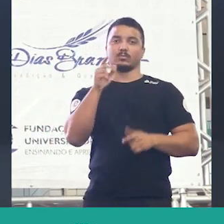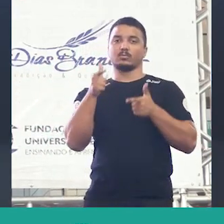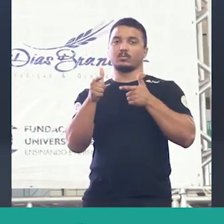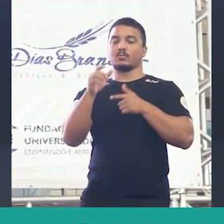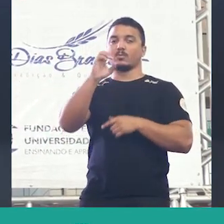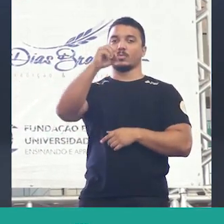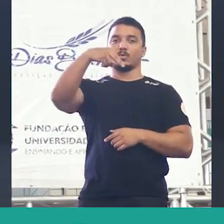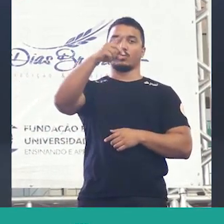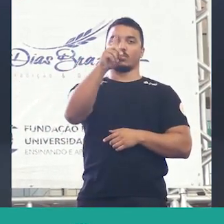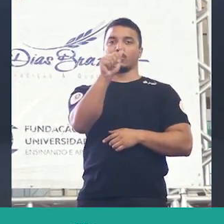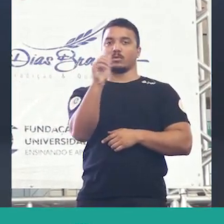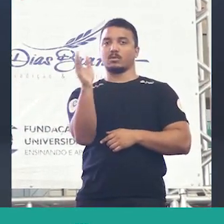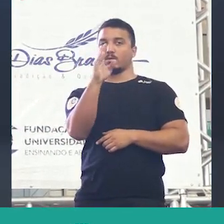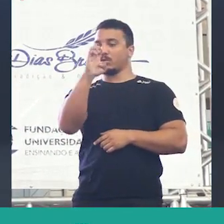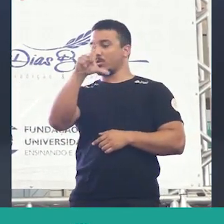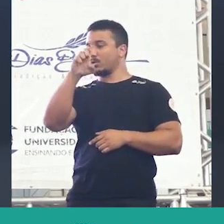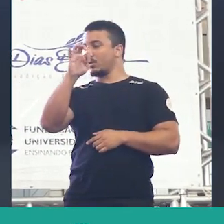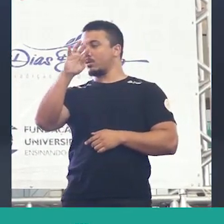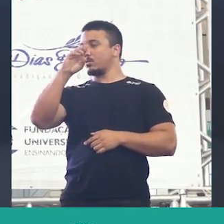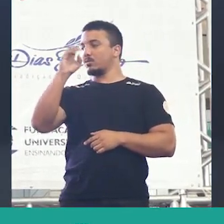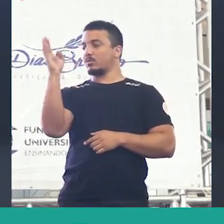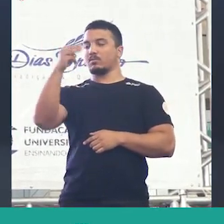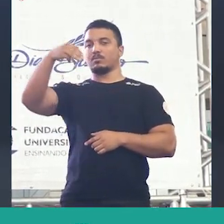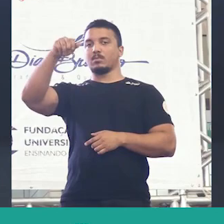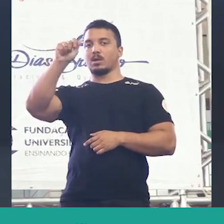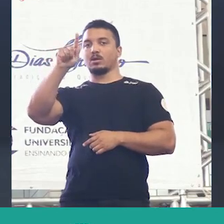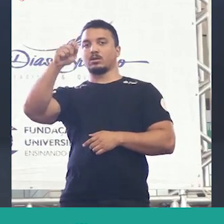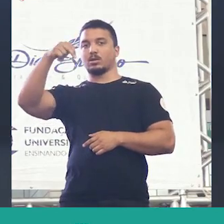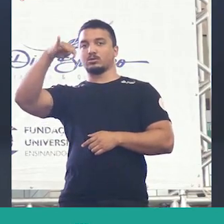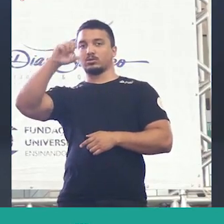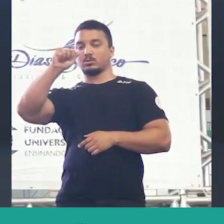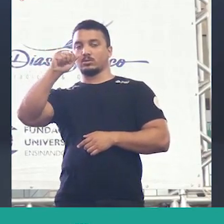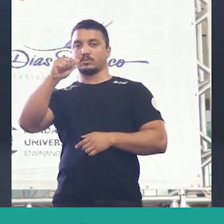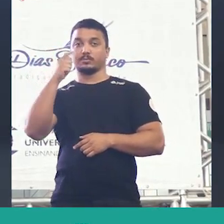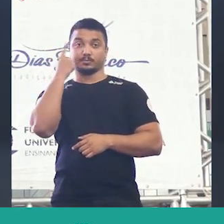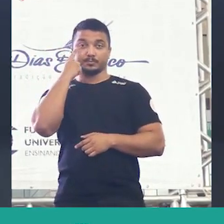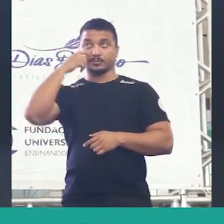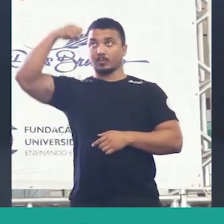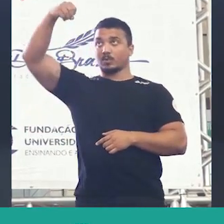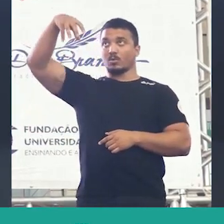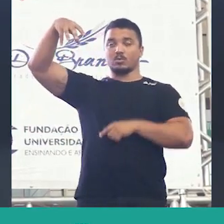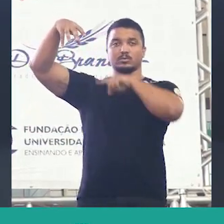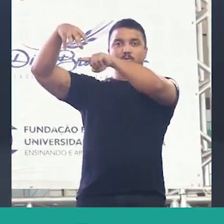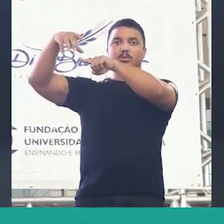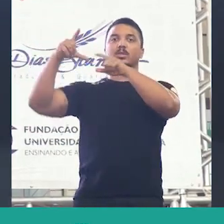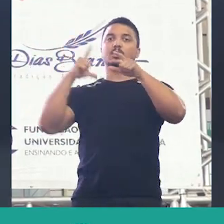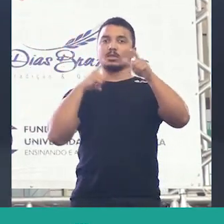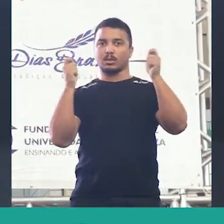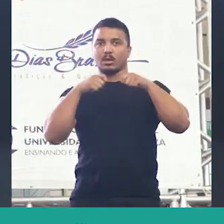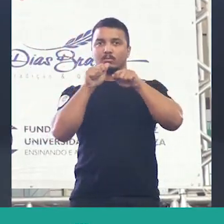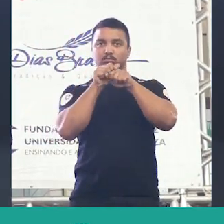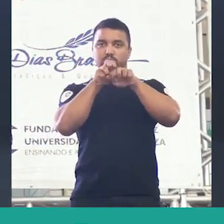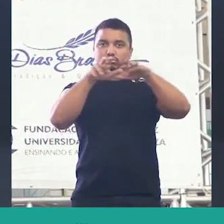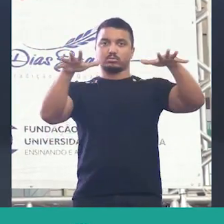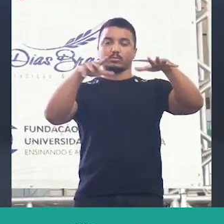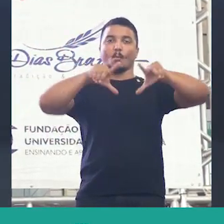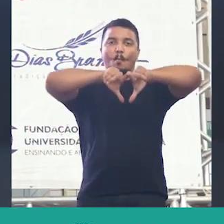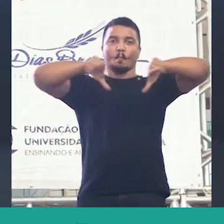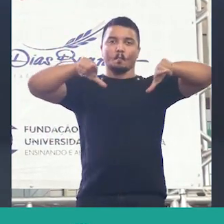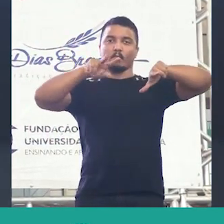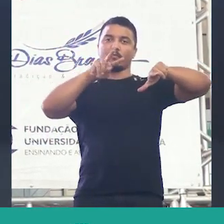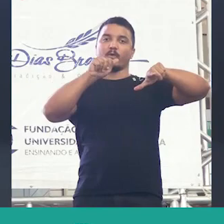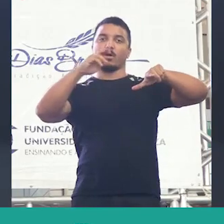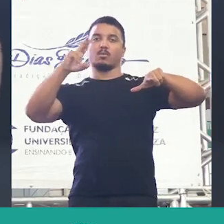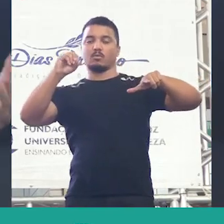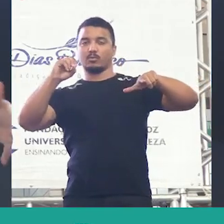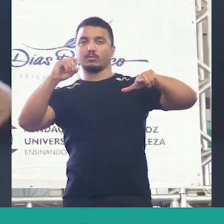eletromagnética. Aí, ó, observe aí. A luz se propaga no vácuo com